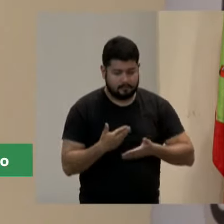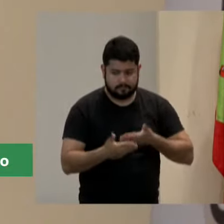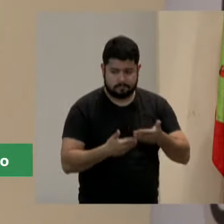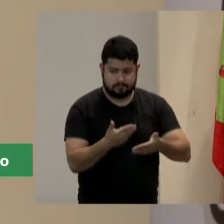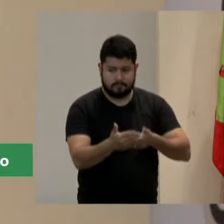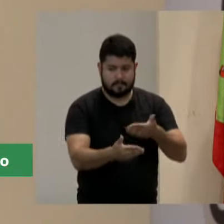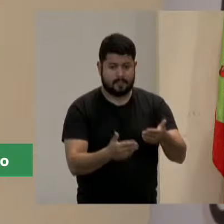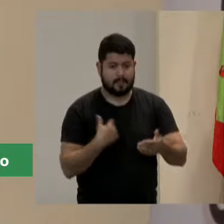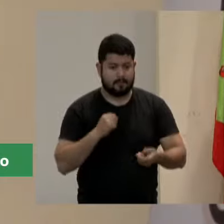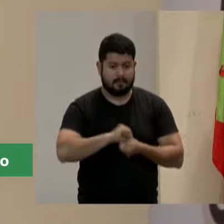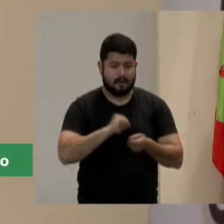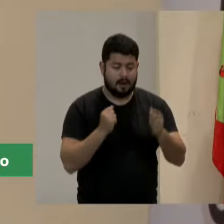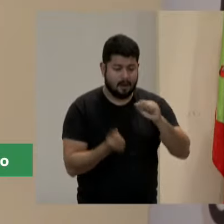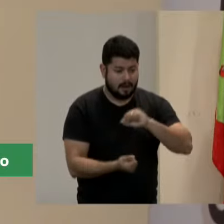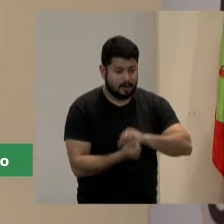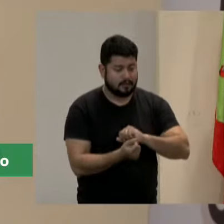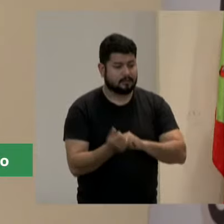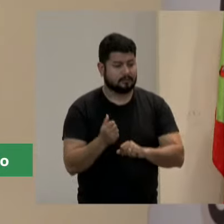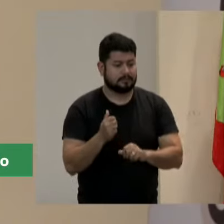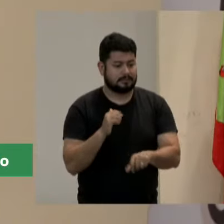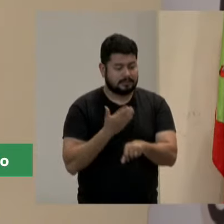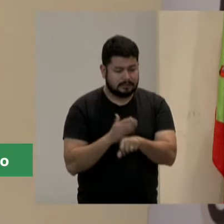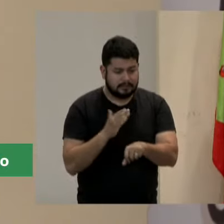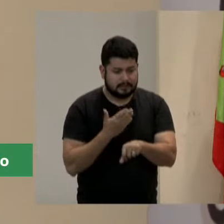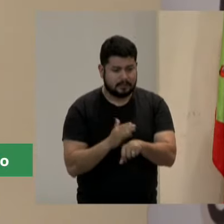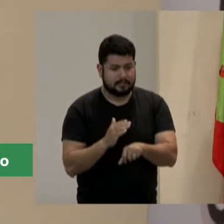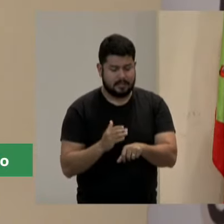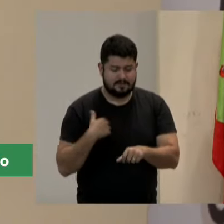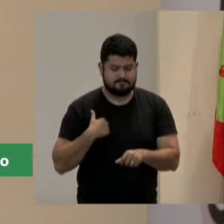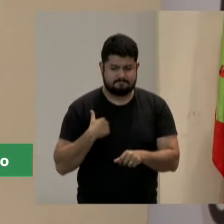me adaptando, me preparando e cuidando dele.